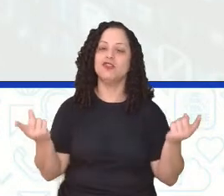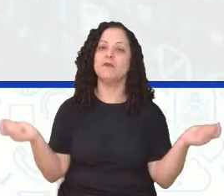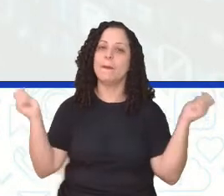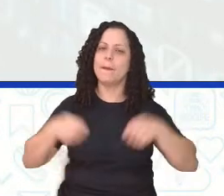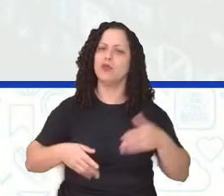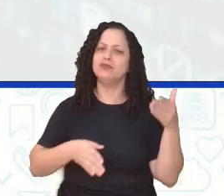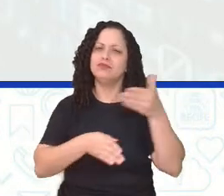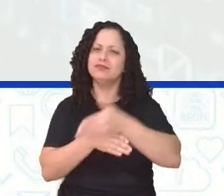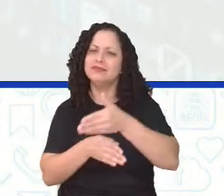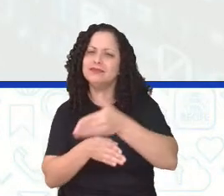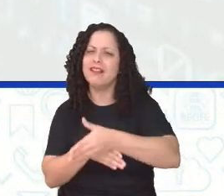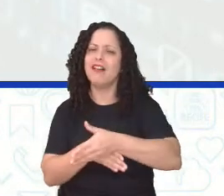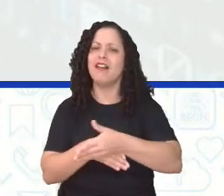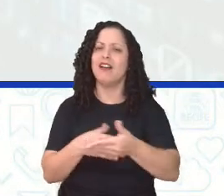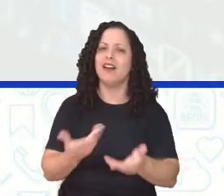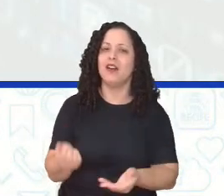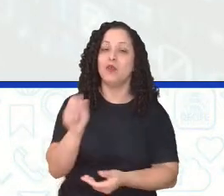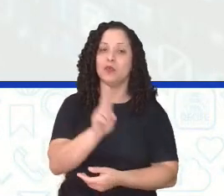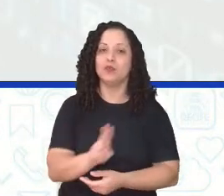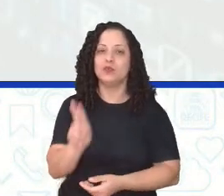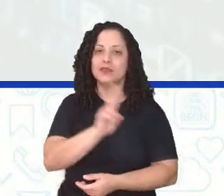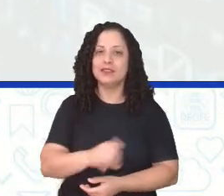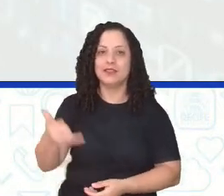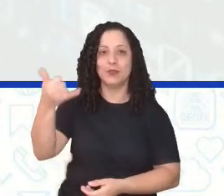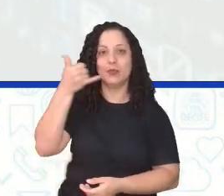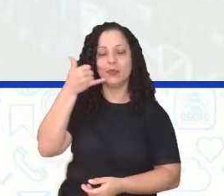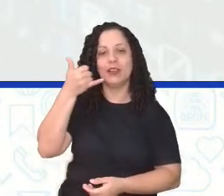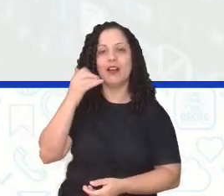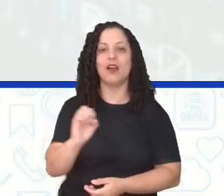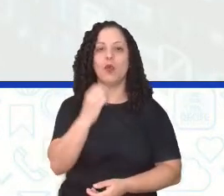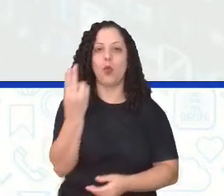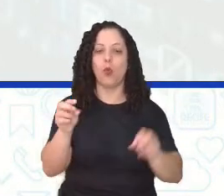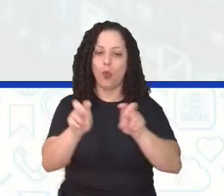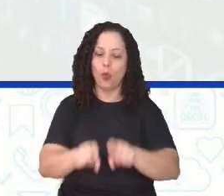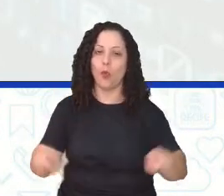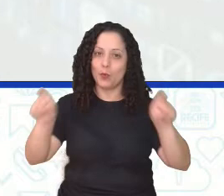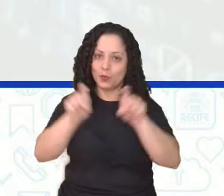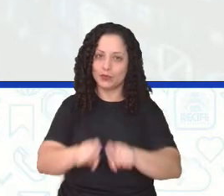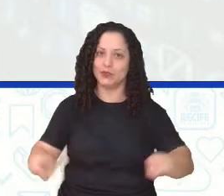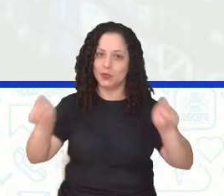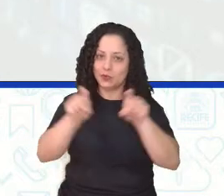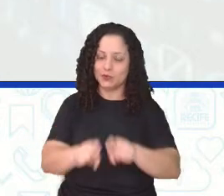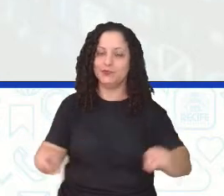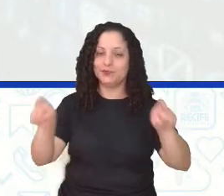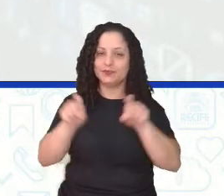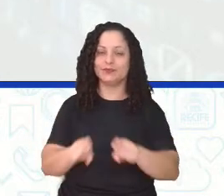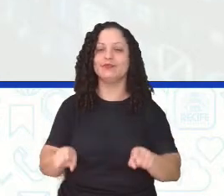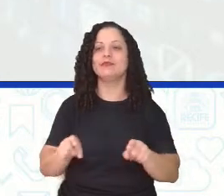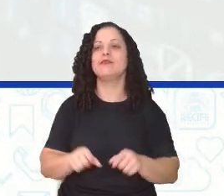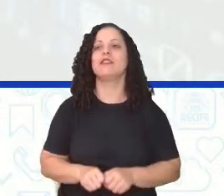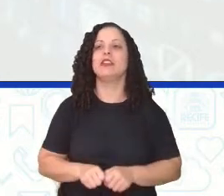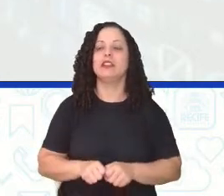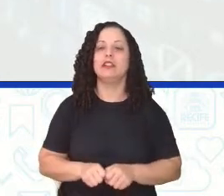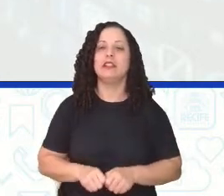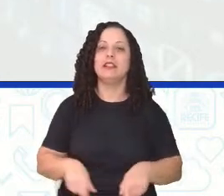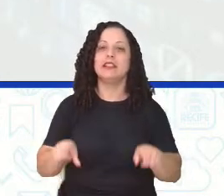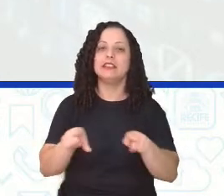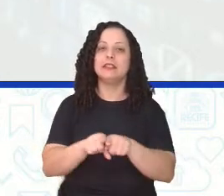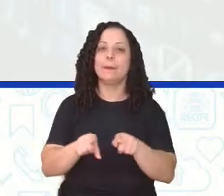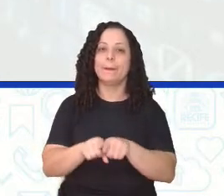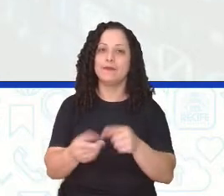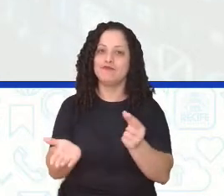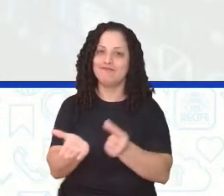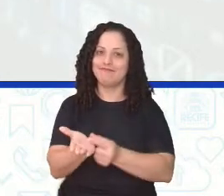eu já disse antes, no celular ou no computador através do